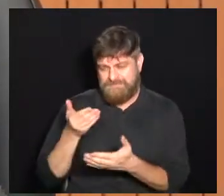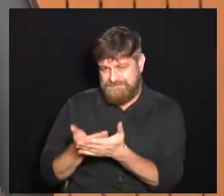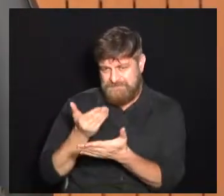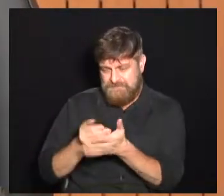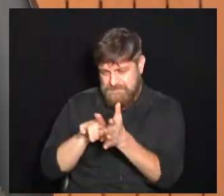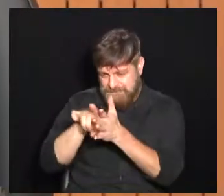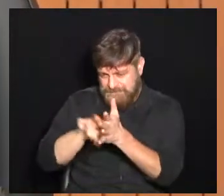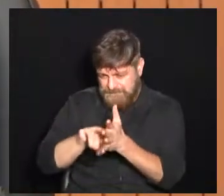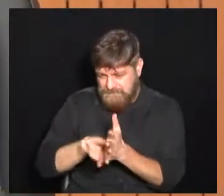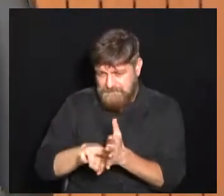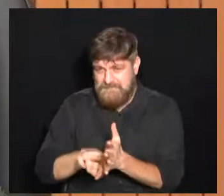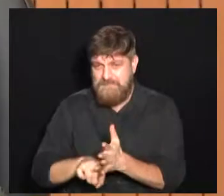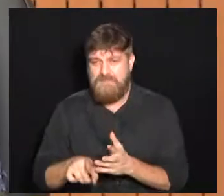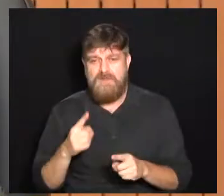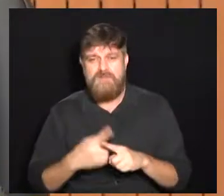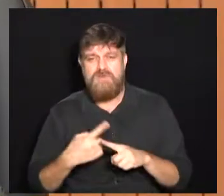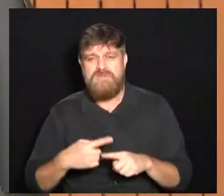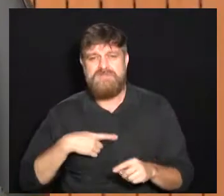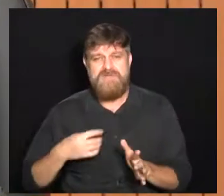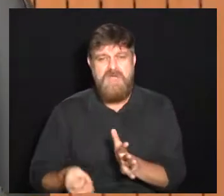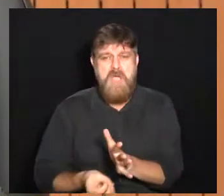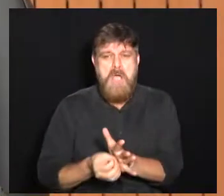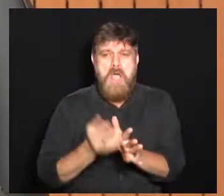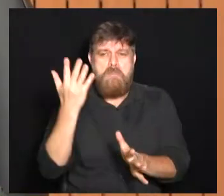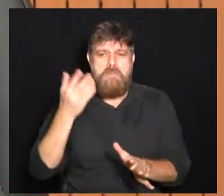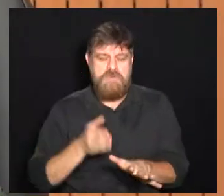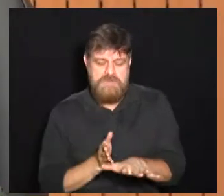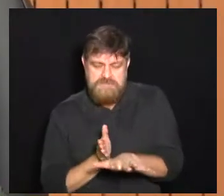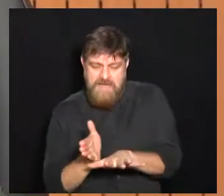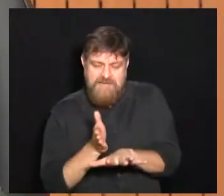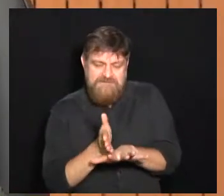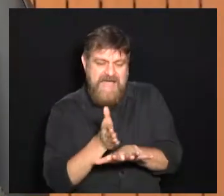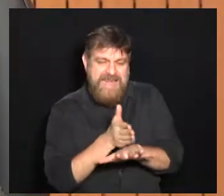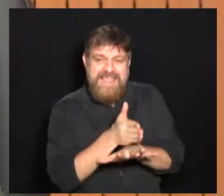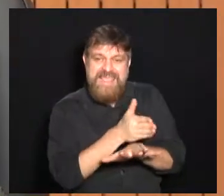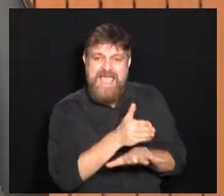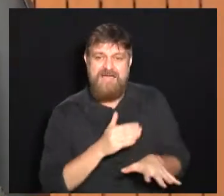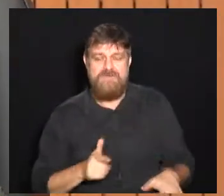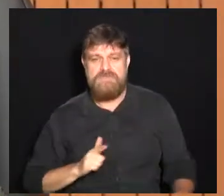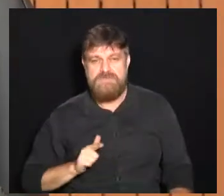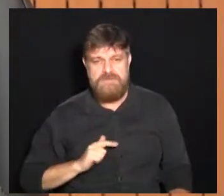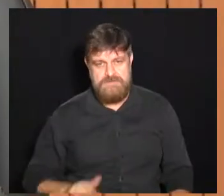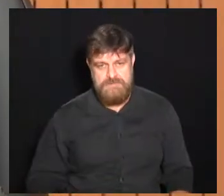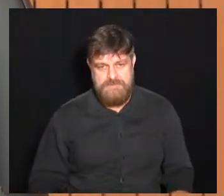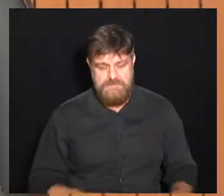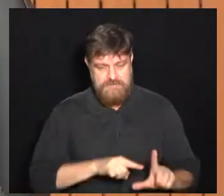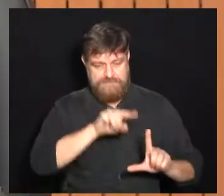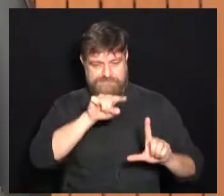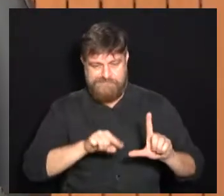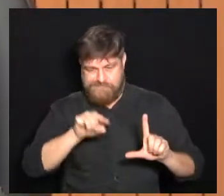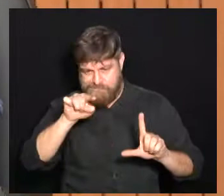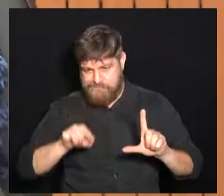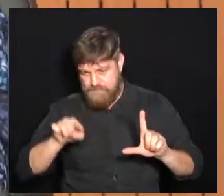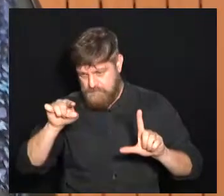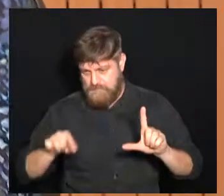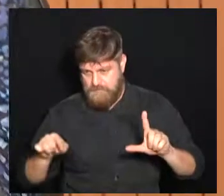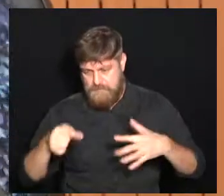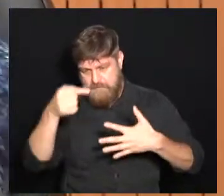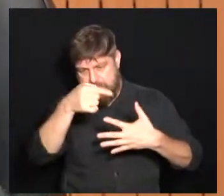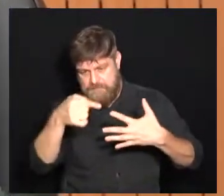essa análise, porque são muitas as variáveis. Tá? E a nossa primeira